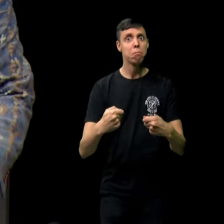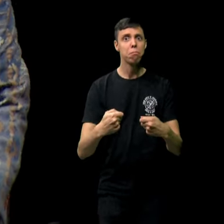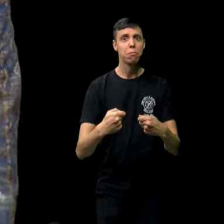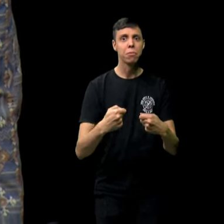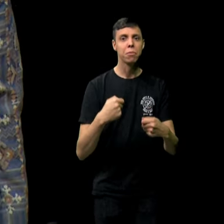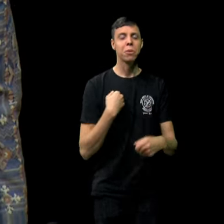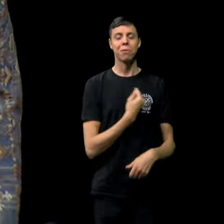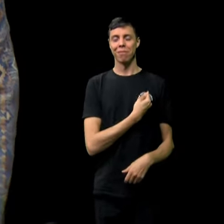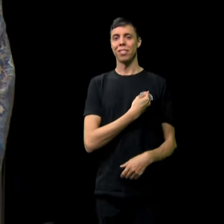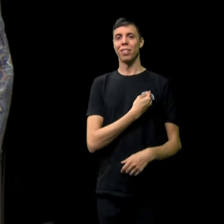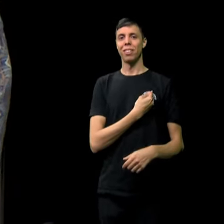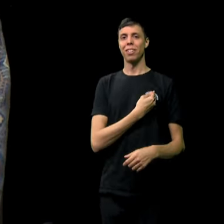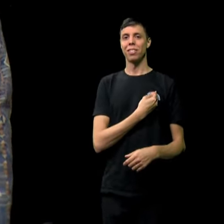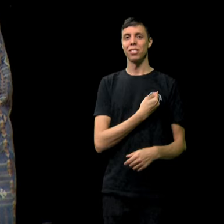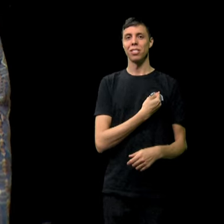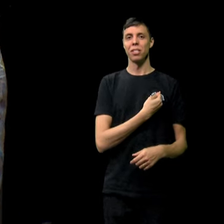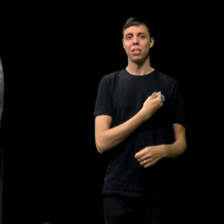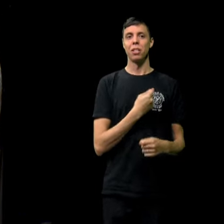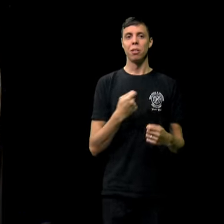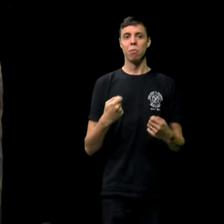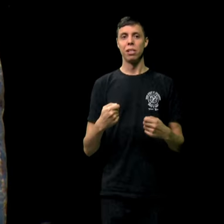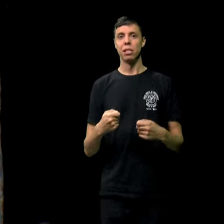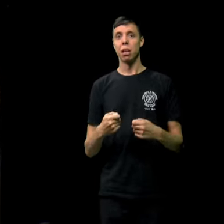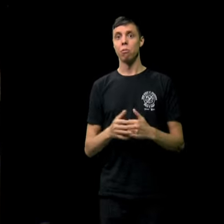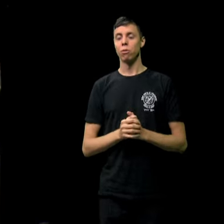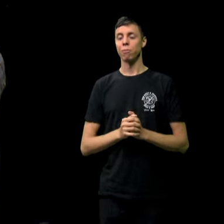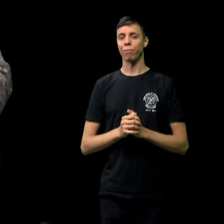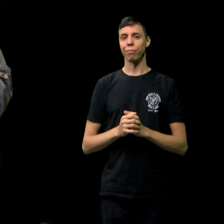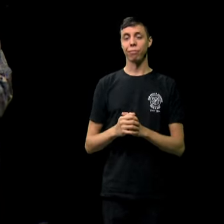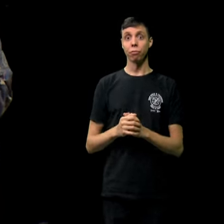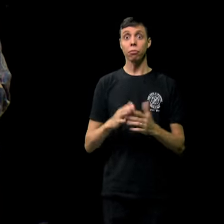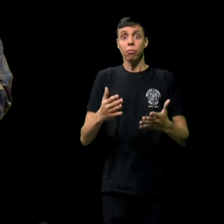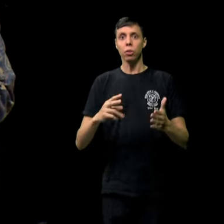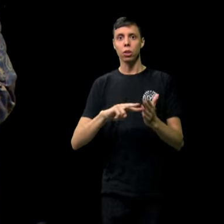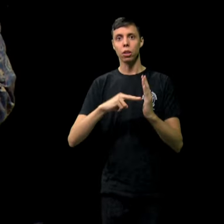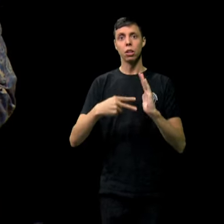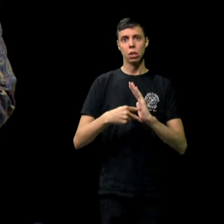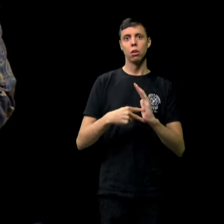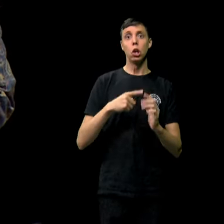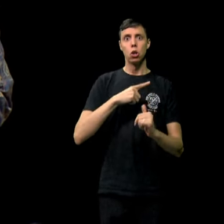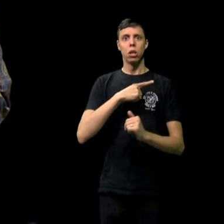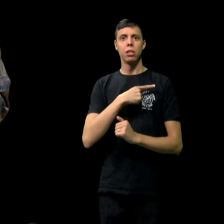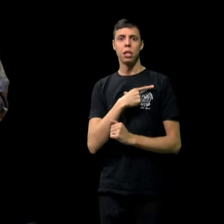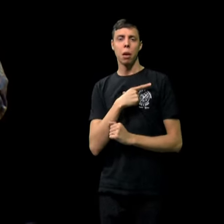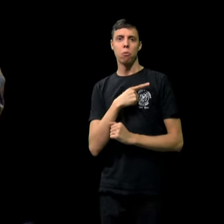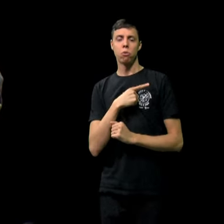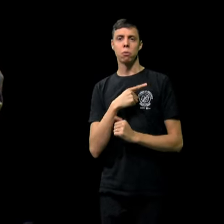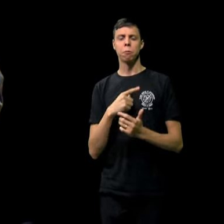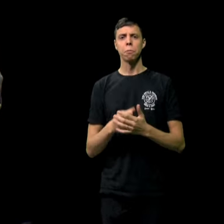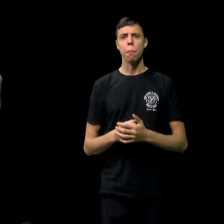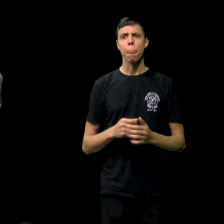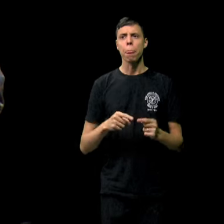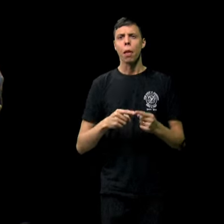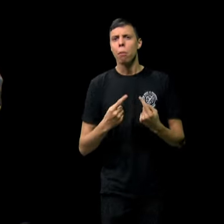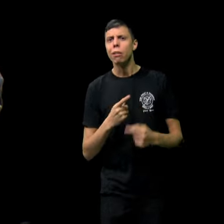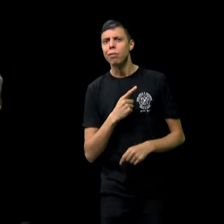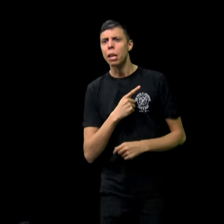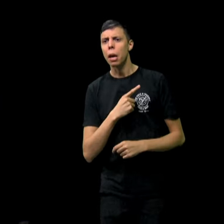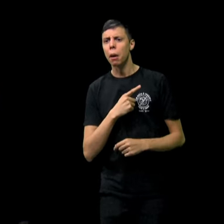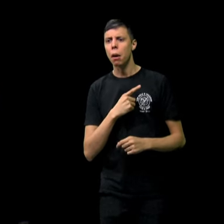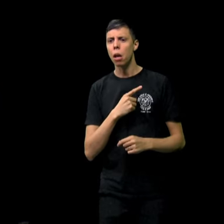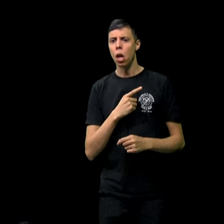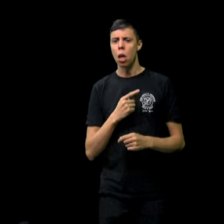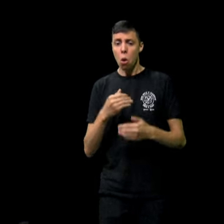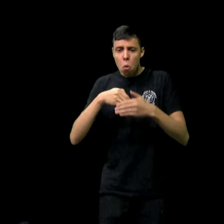Todos vocês se veem bonitinhos aqui, lindos. Então significa que você tem o suficiente. Mas será que você tem para